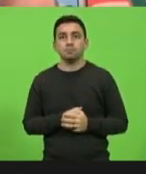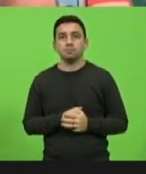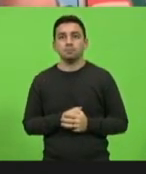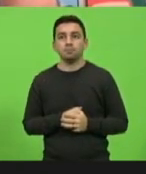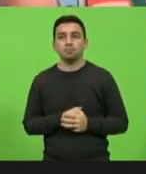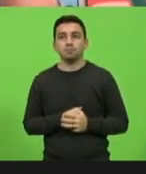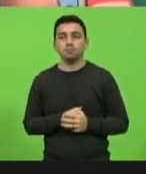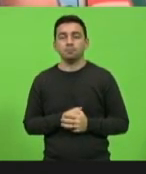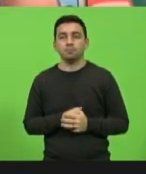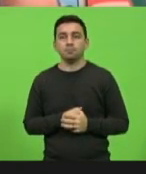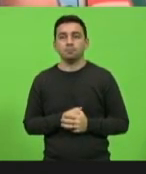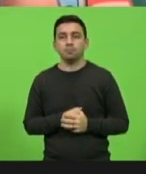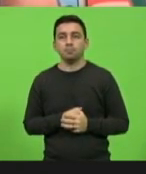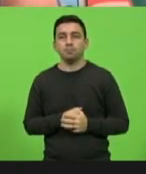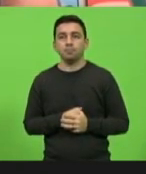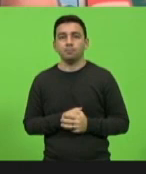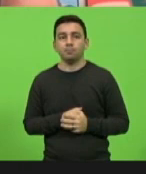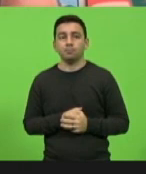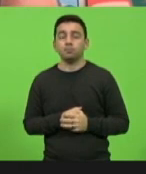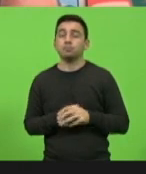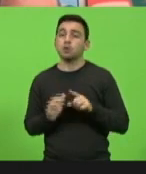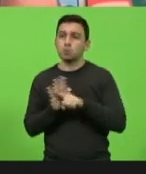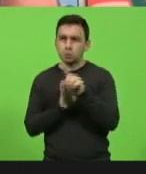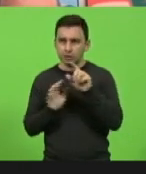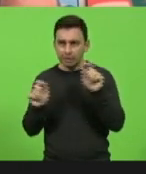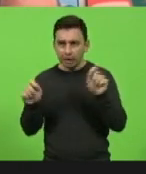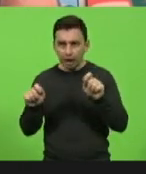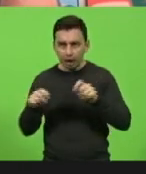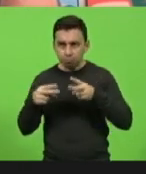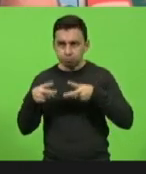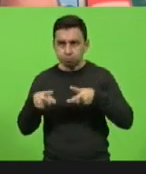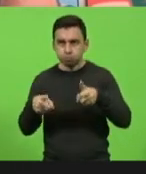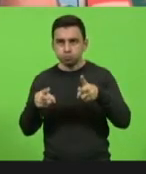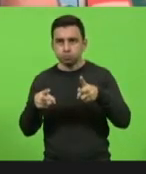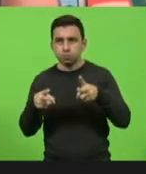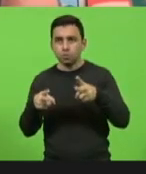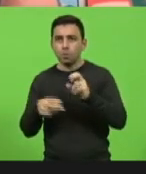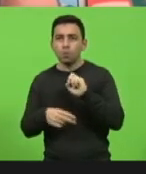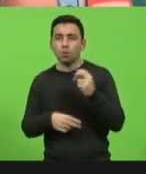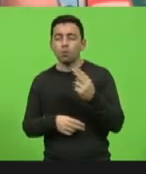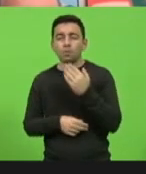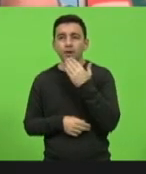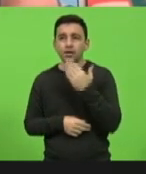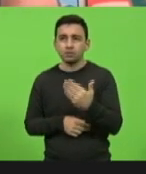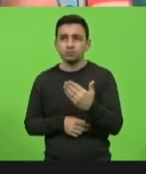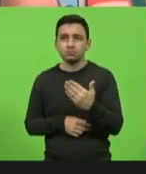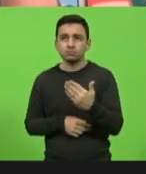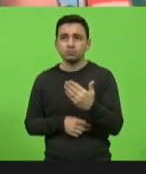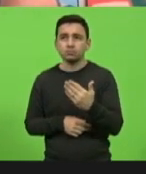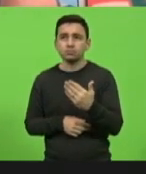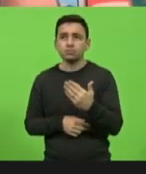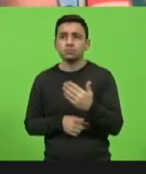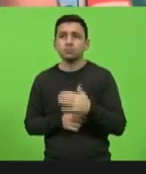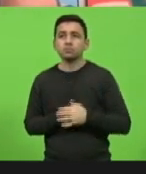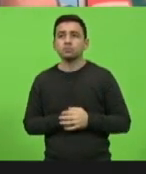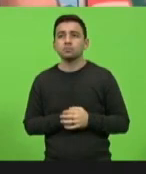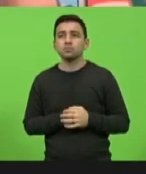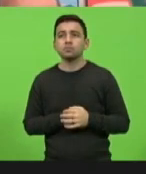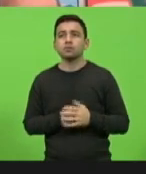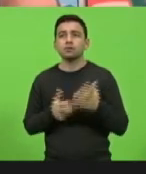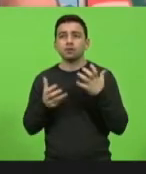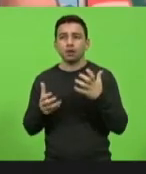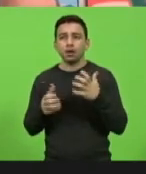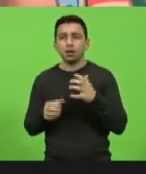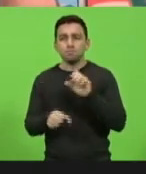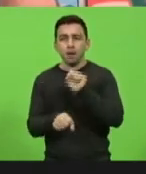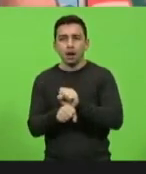se nós podemos prosseguir ou se solicitam ou se é conveniente a suspensão nesse